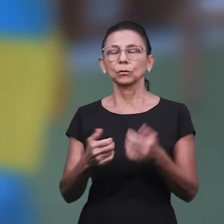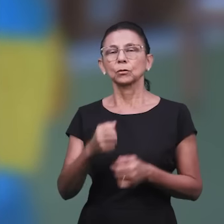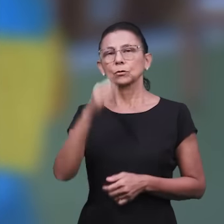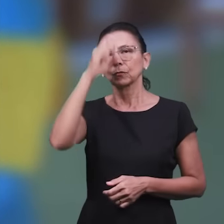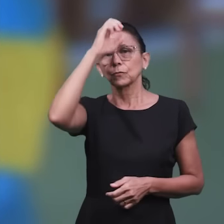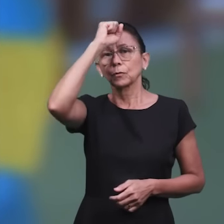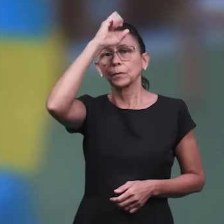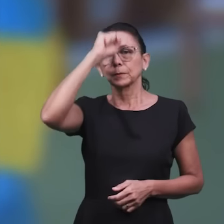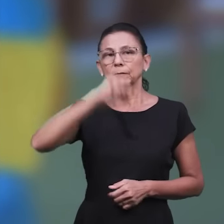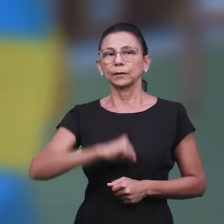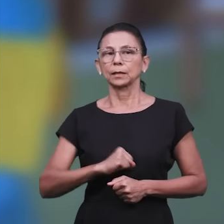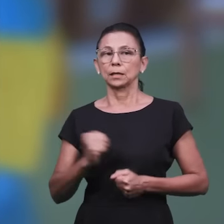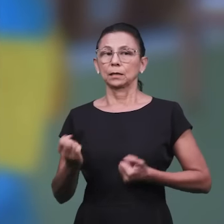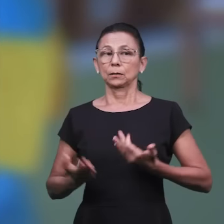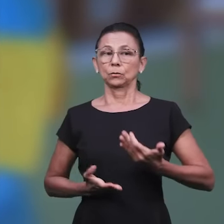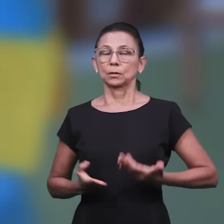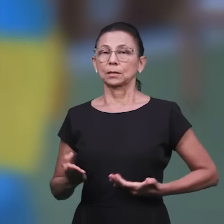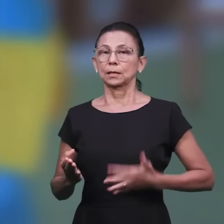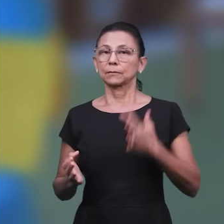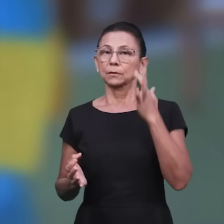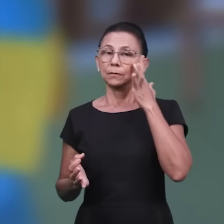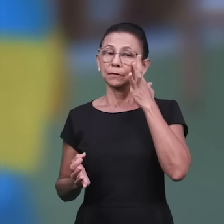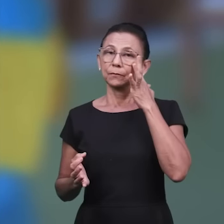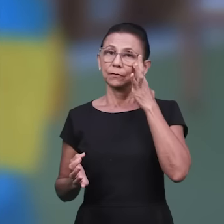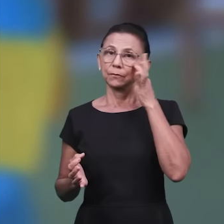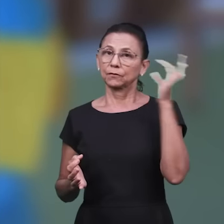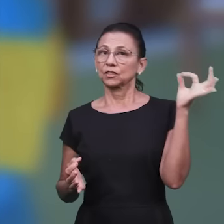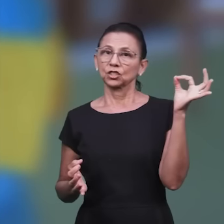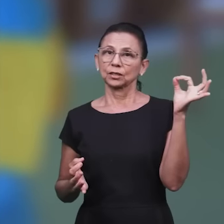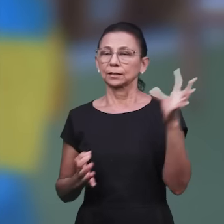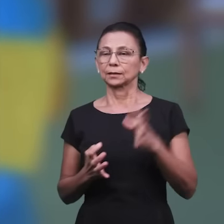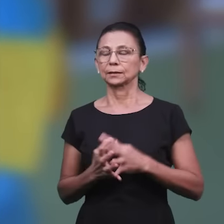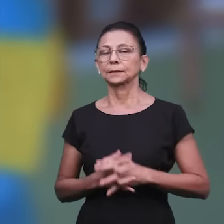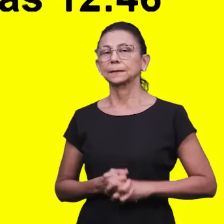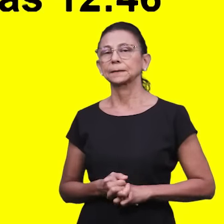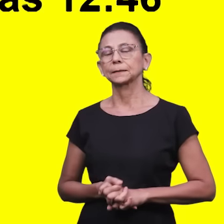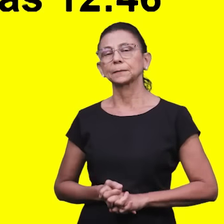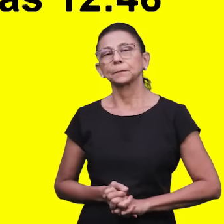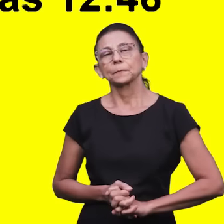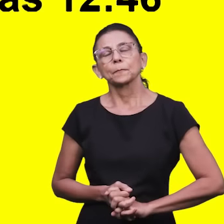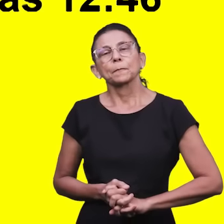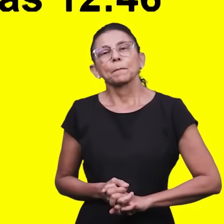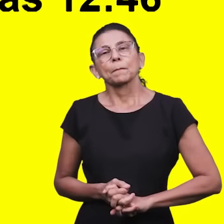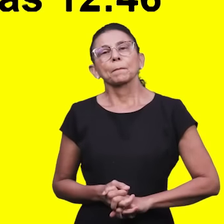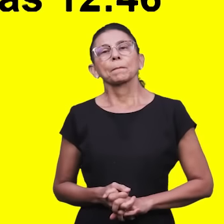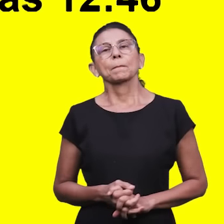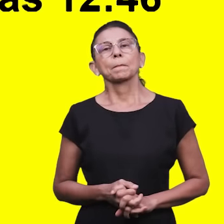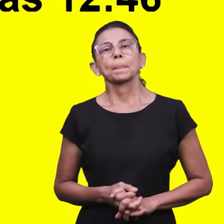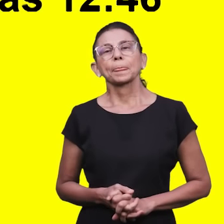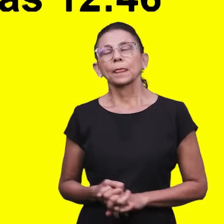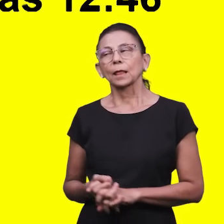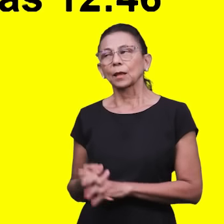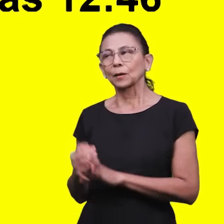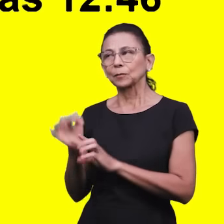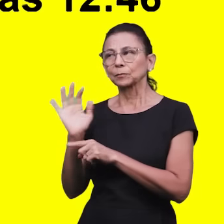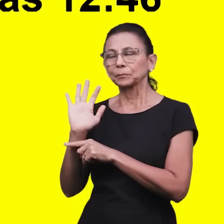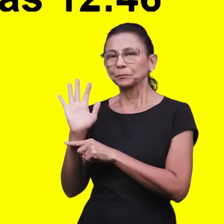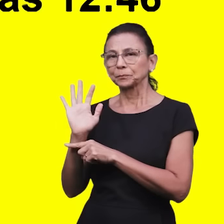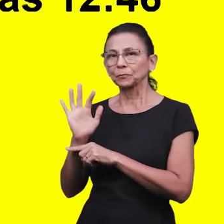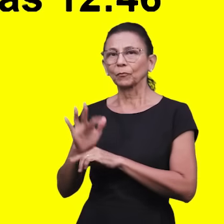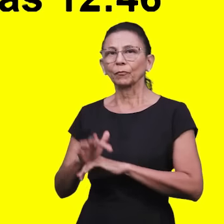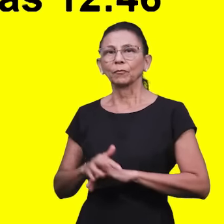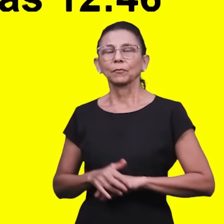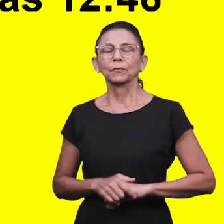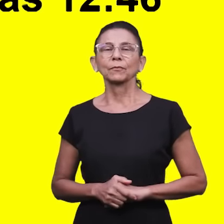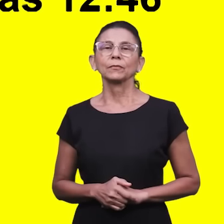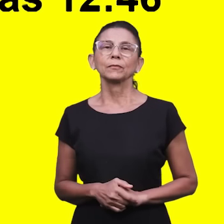servos vigilantes. Convido que todos leiam comigo o versículo que está sendo projetado no slide, porque ele vai dar base para a